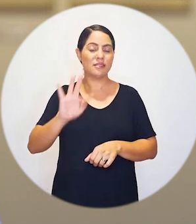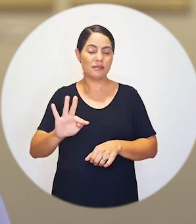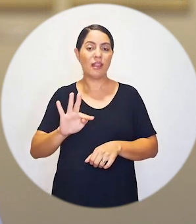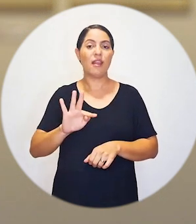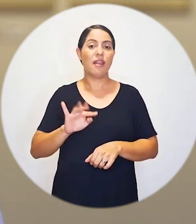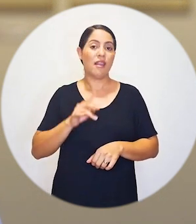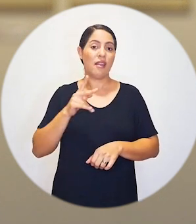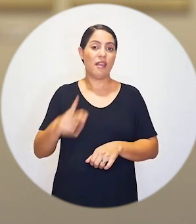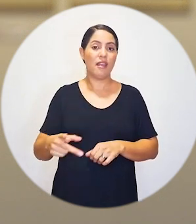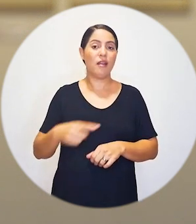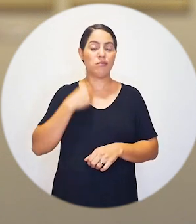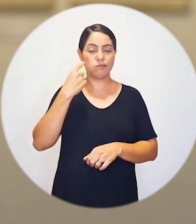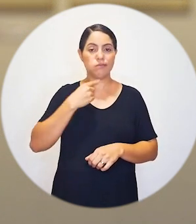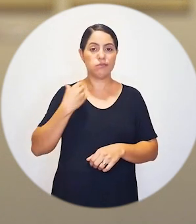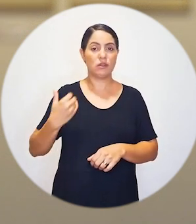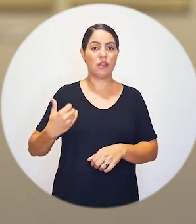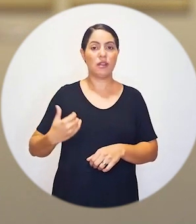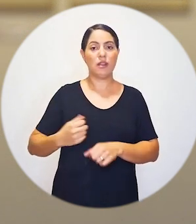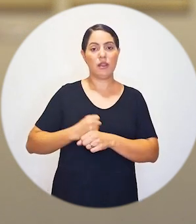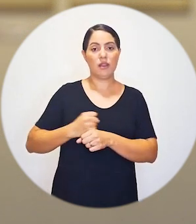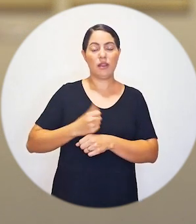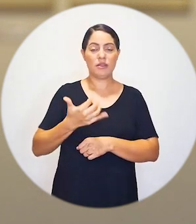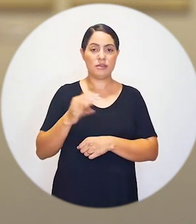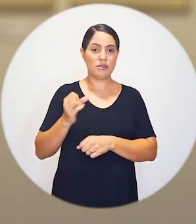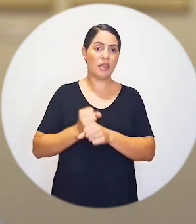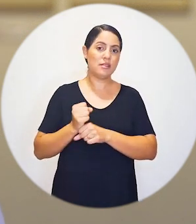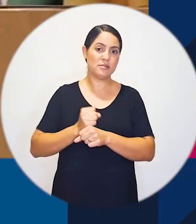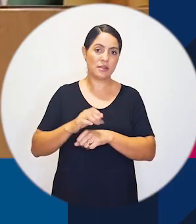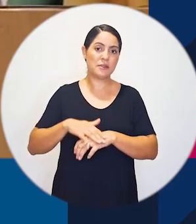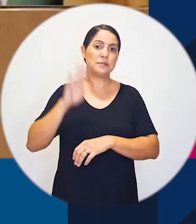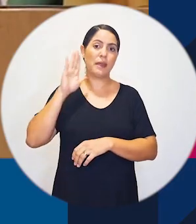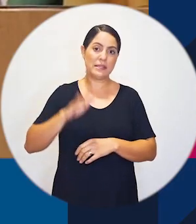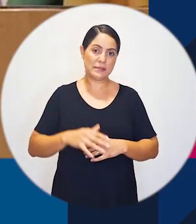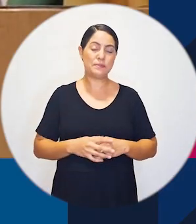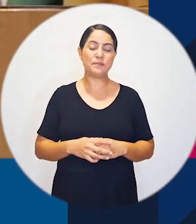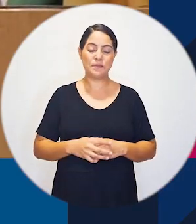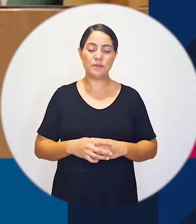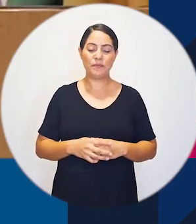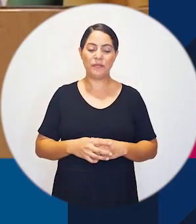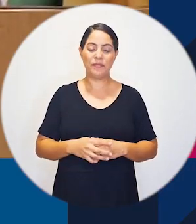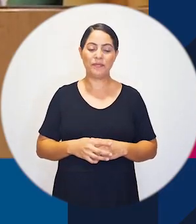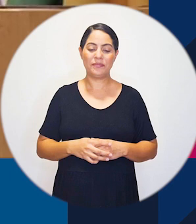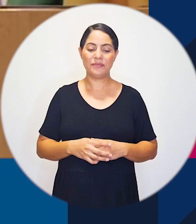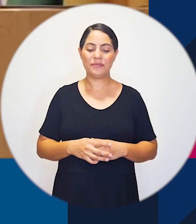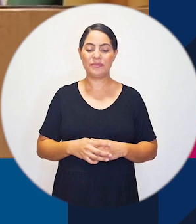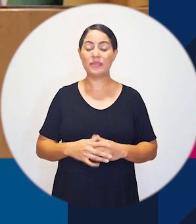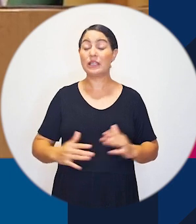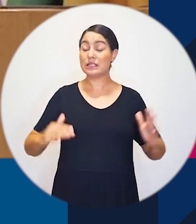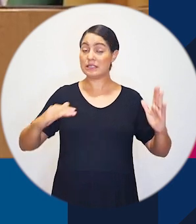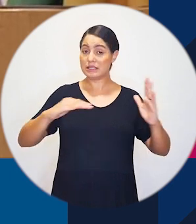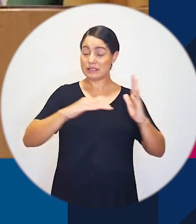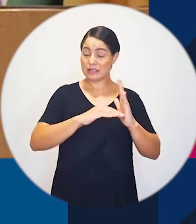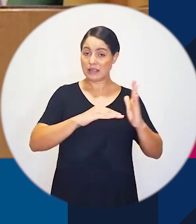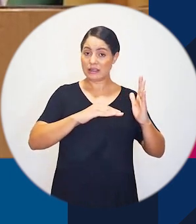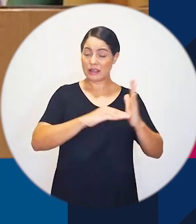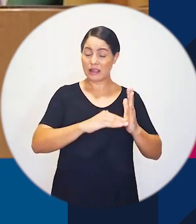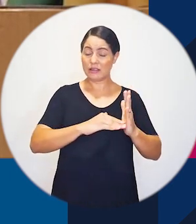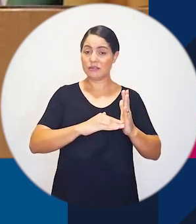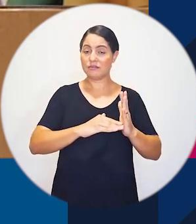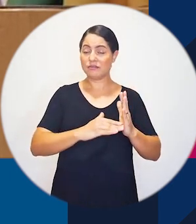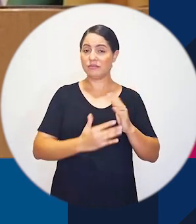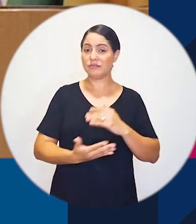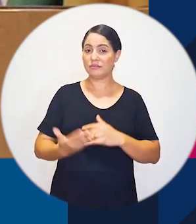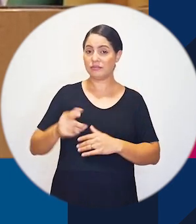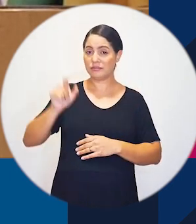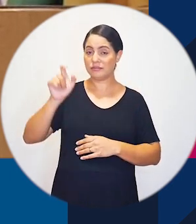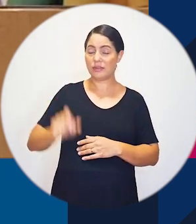ser advogados com mais de 10 anos de exercício na profissão. Em sua sabatina no Senado Federal, o